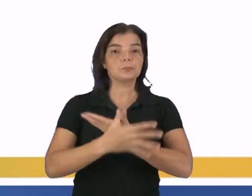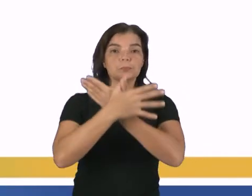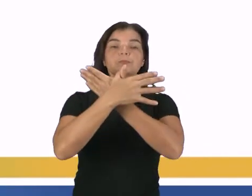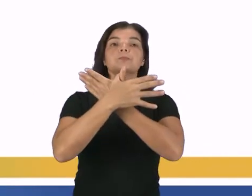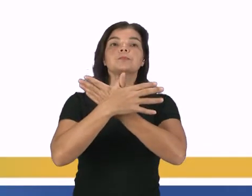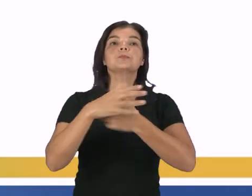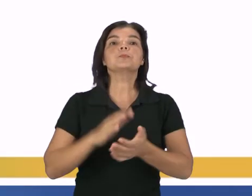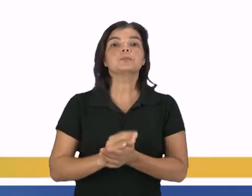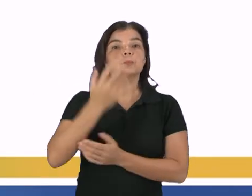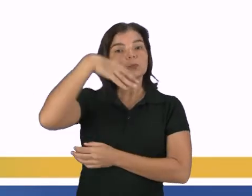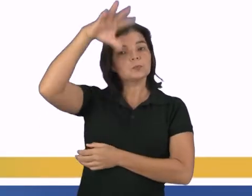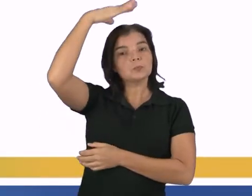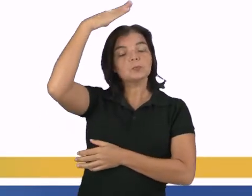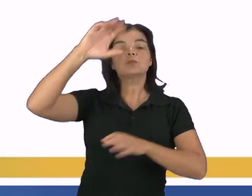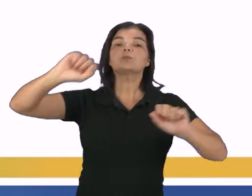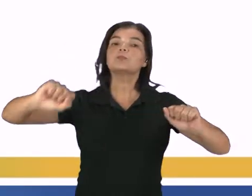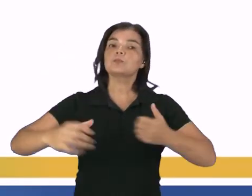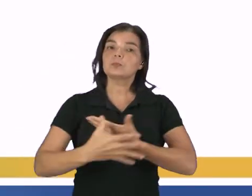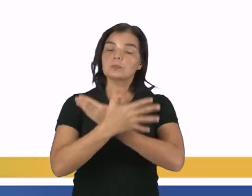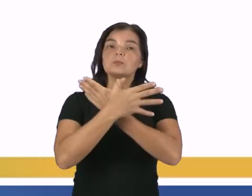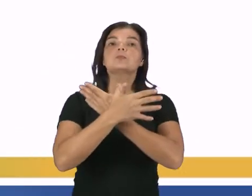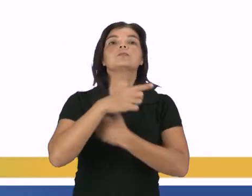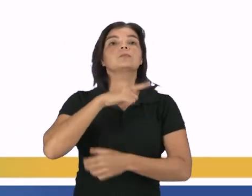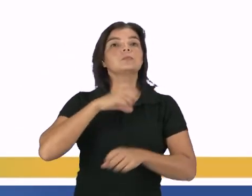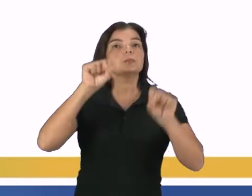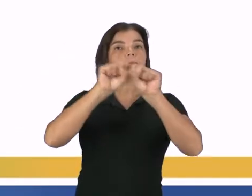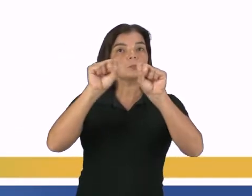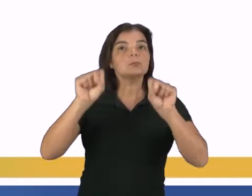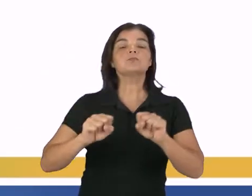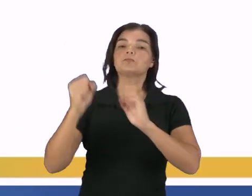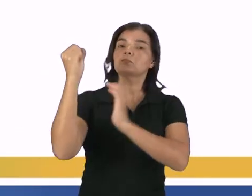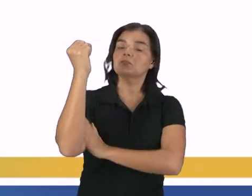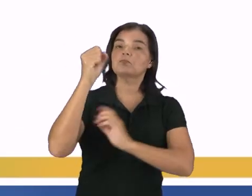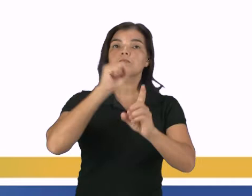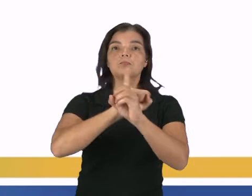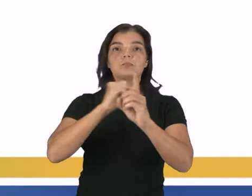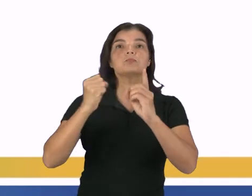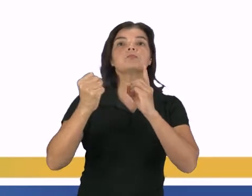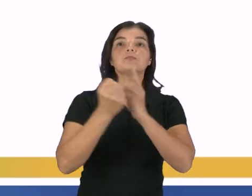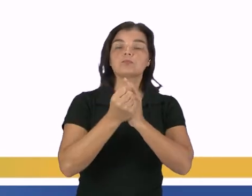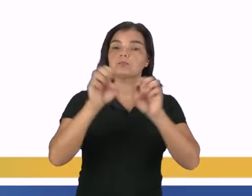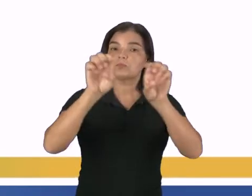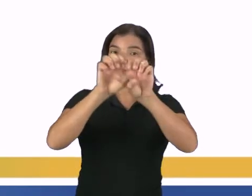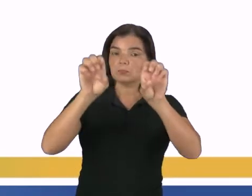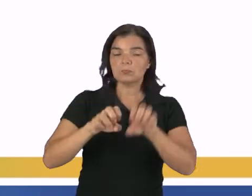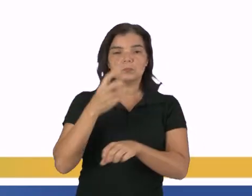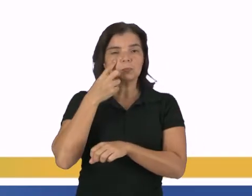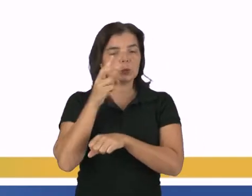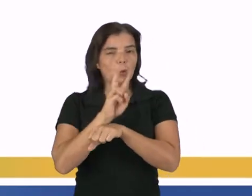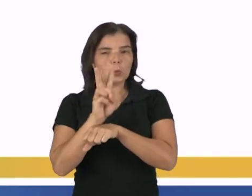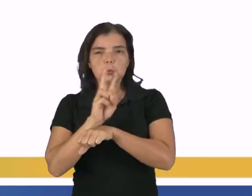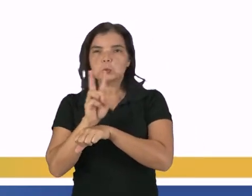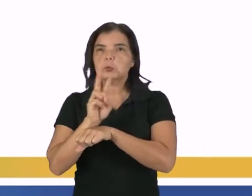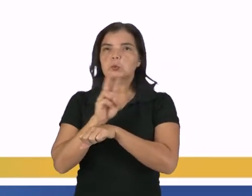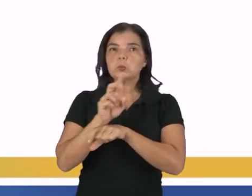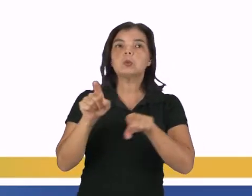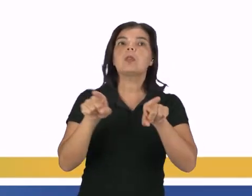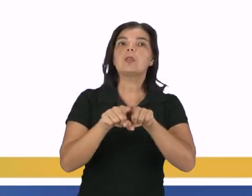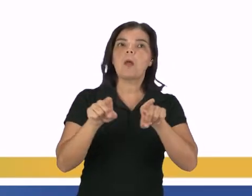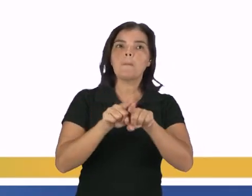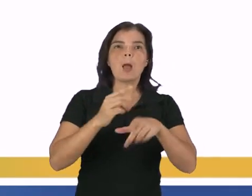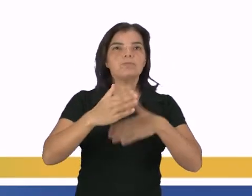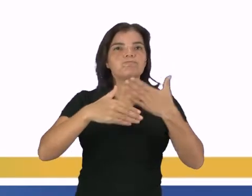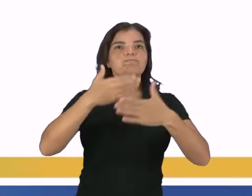astecas. O Império Azteca possuía um sistema com forças sociais e uma estrutura de vigilância. Além